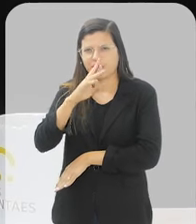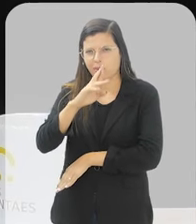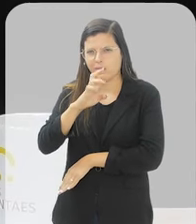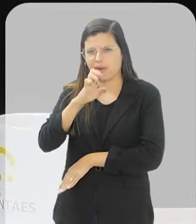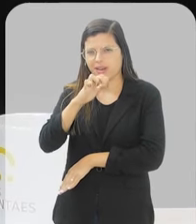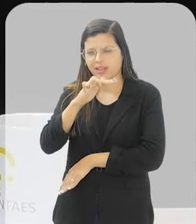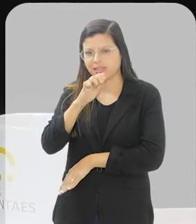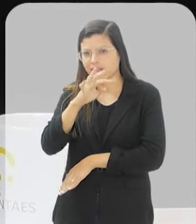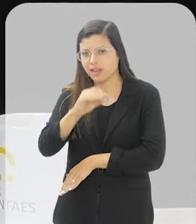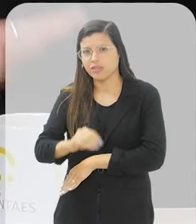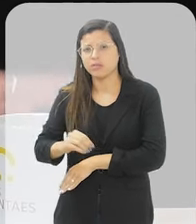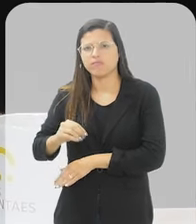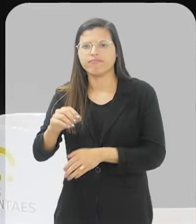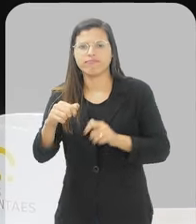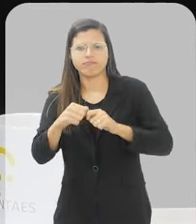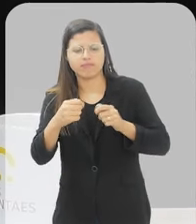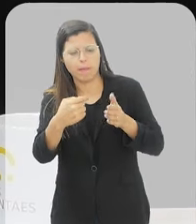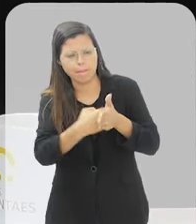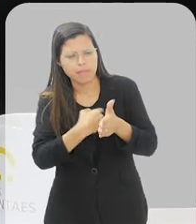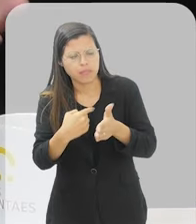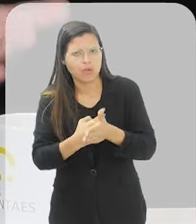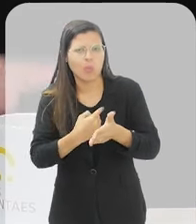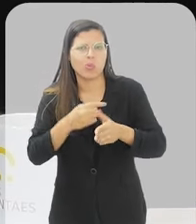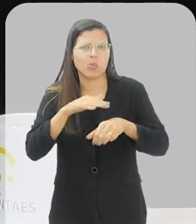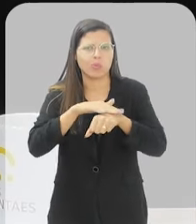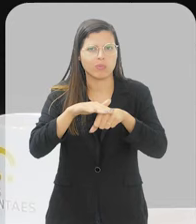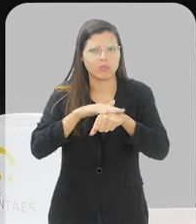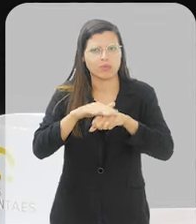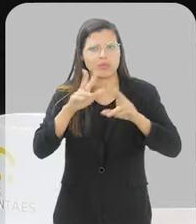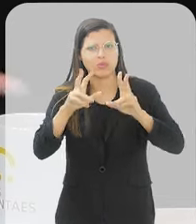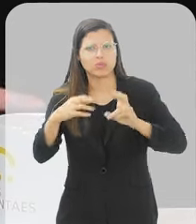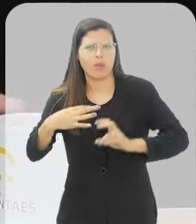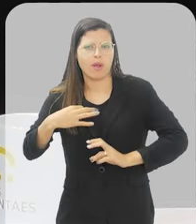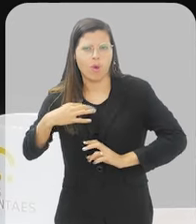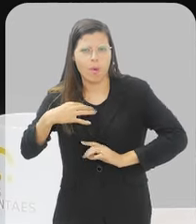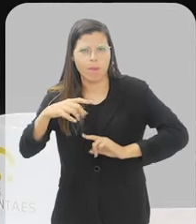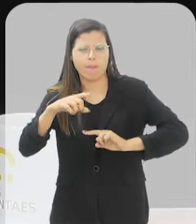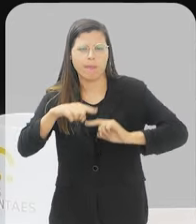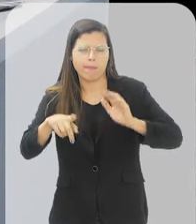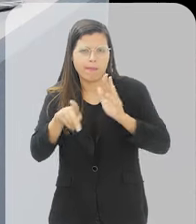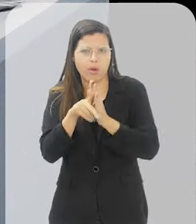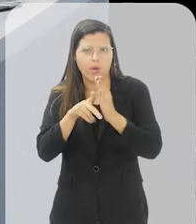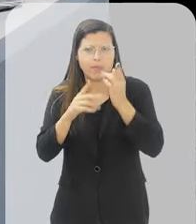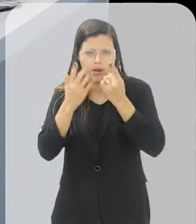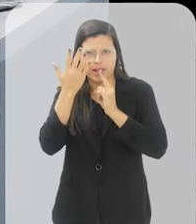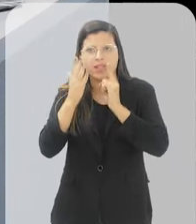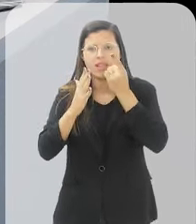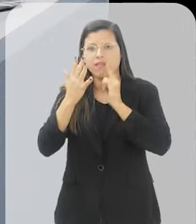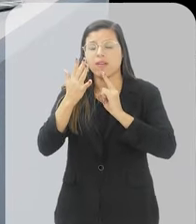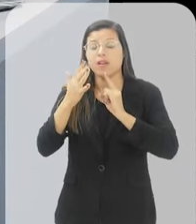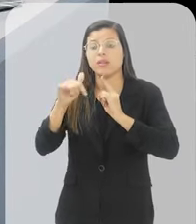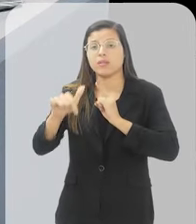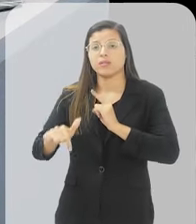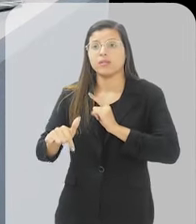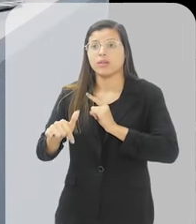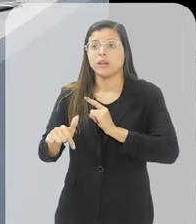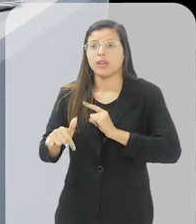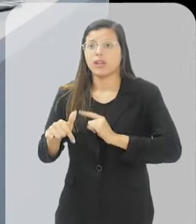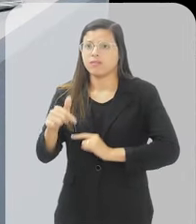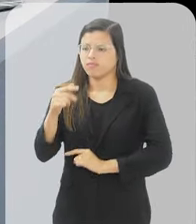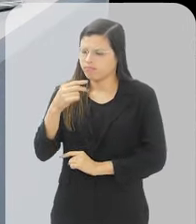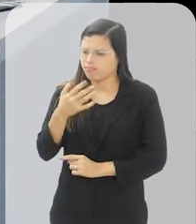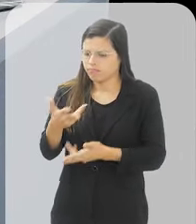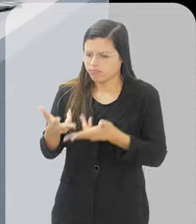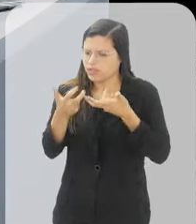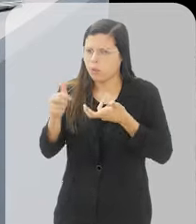o Renato, ele fazendo perguntas, né? E a gente conversando sobre a fantasia, como é que seria feito. Renato, Aí, muito exigente, sim, né? muito exigente. Aí ele falou para mim